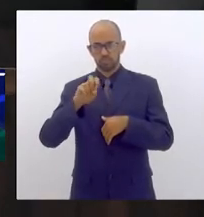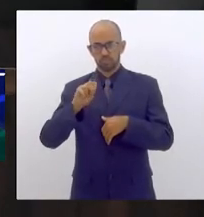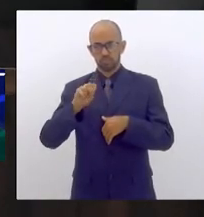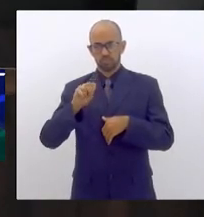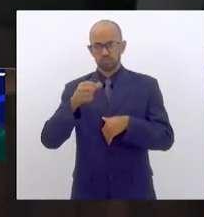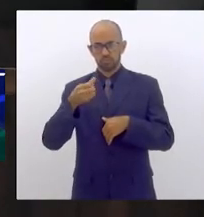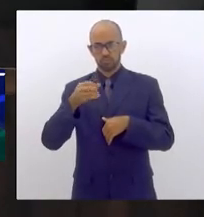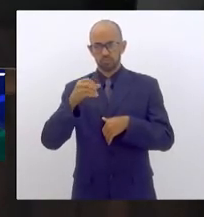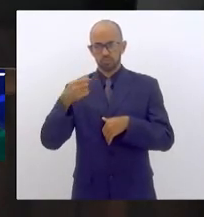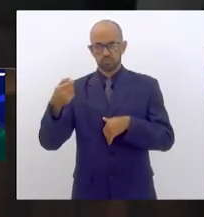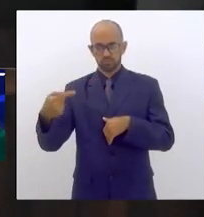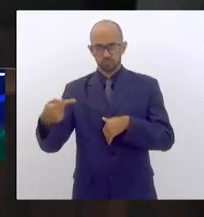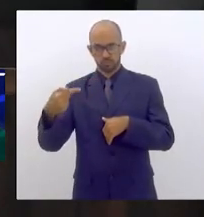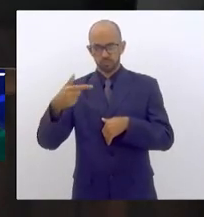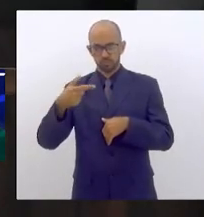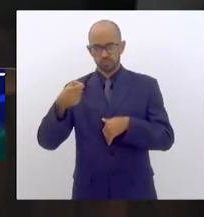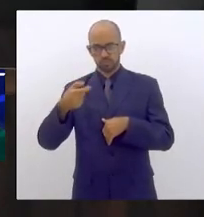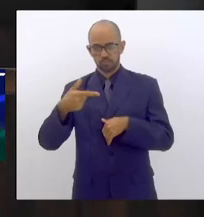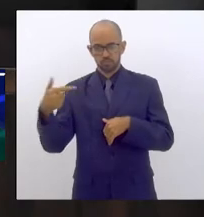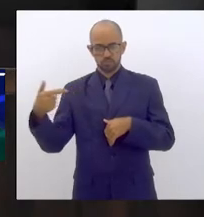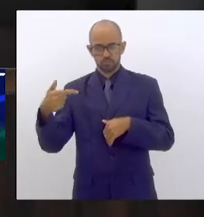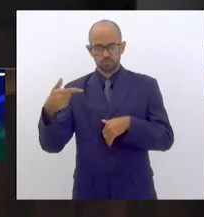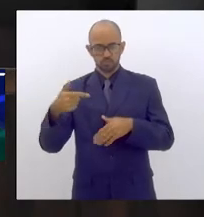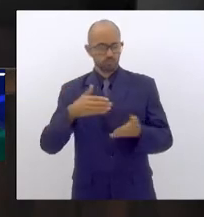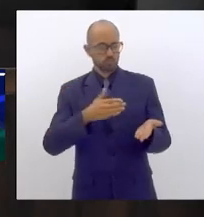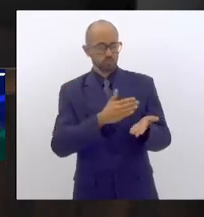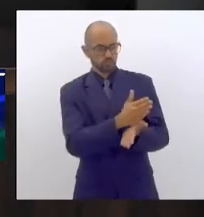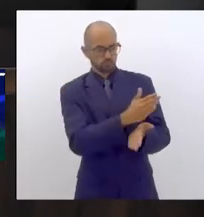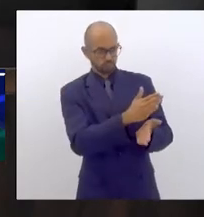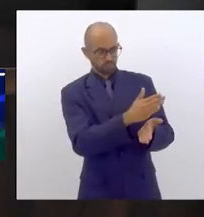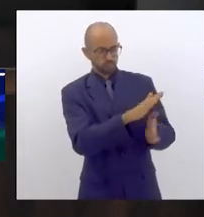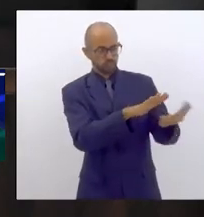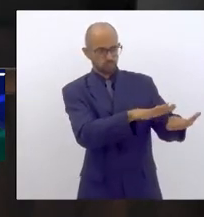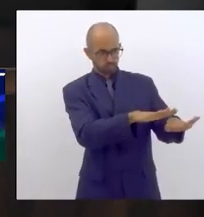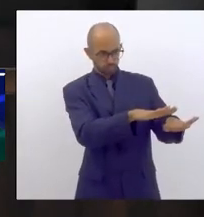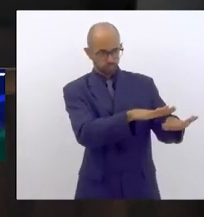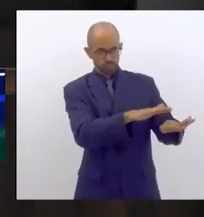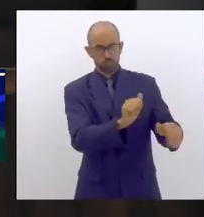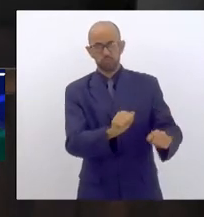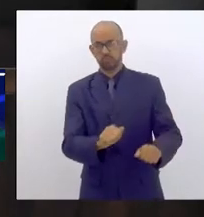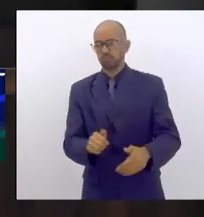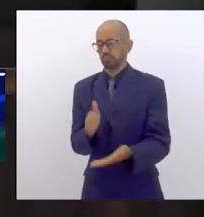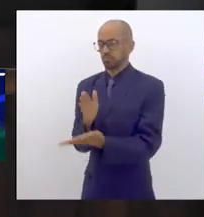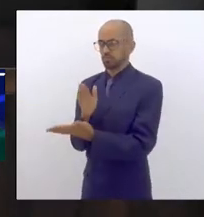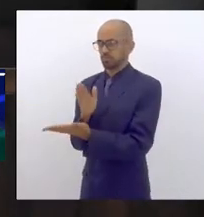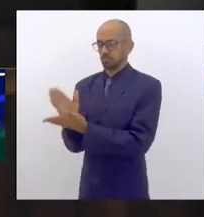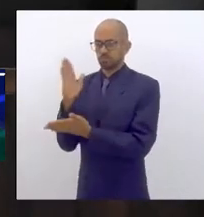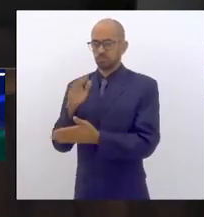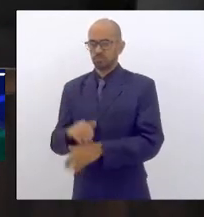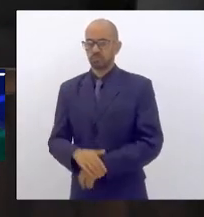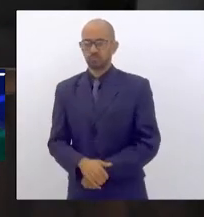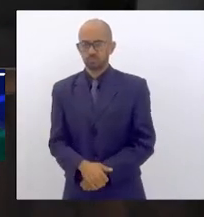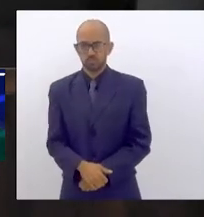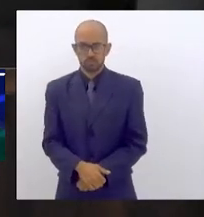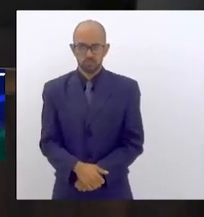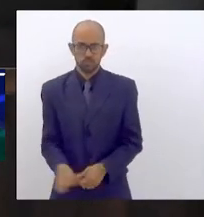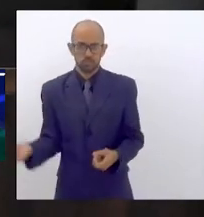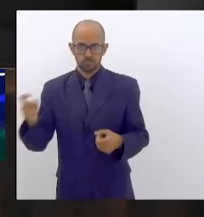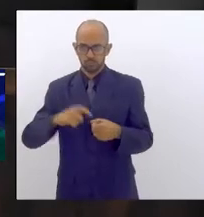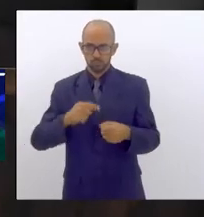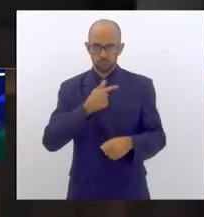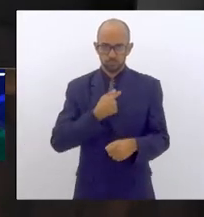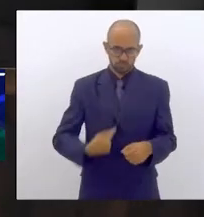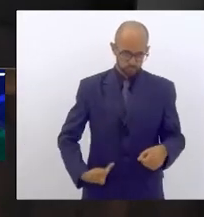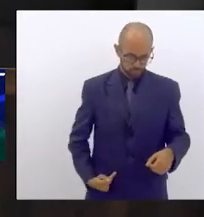22. Senhores que aprovam, permaneçam como estão, aprovado. Em votação, matéria destacada. Senhores que aprovam, permaneçam como estão, aprovado. Retorna ao